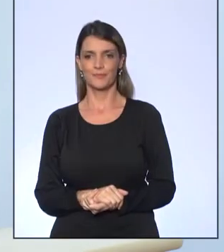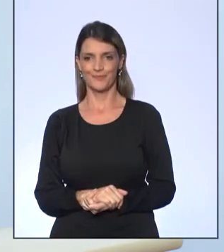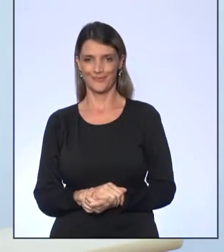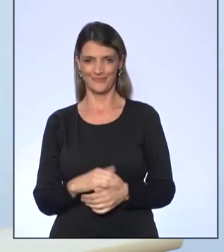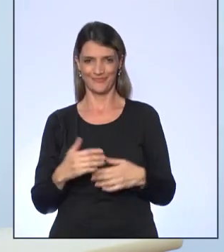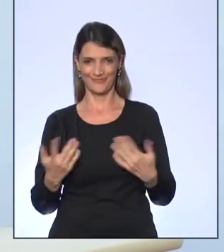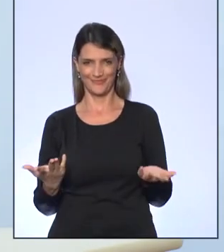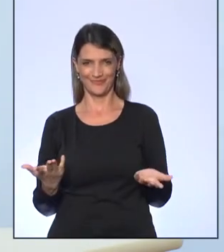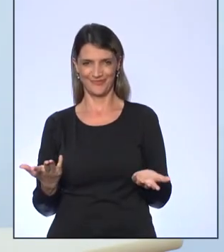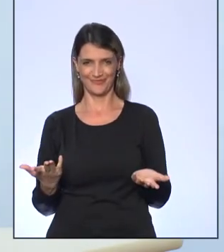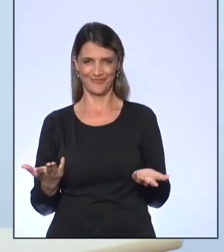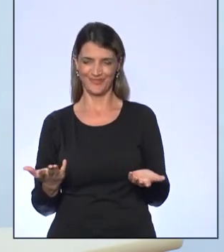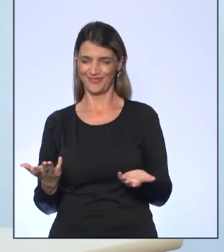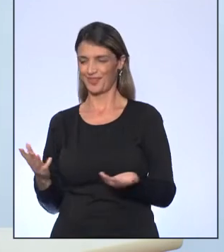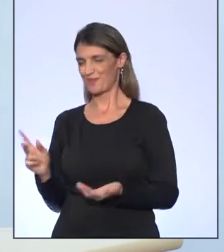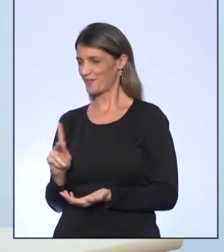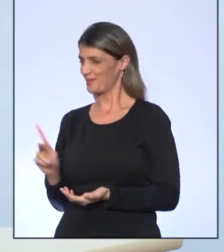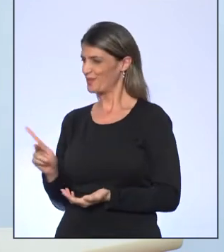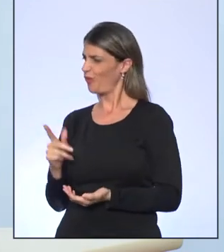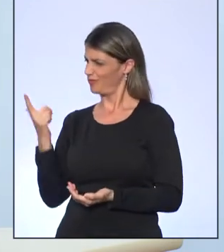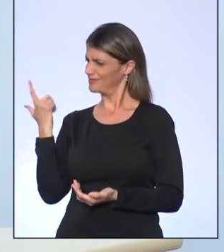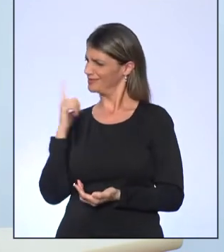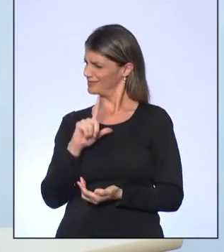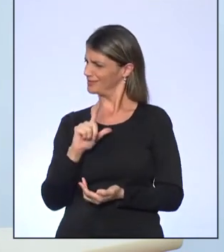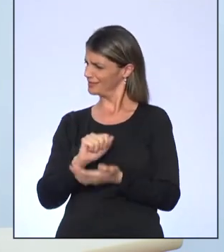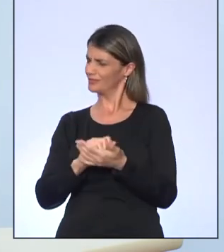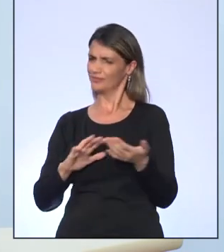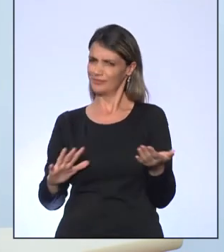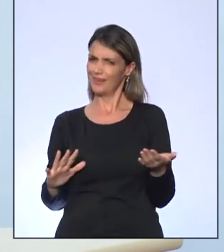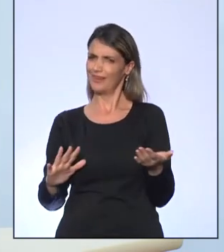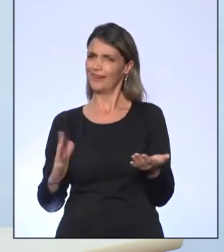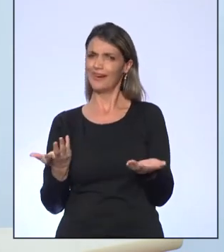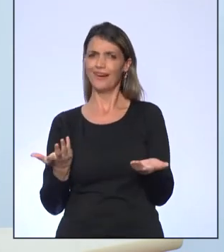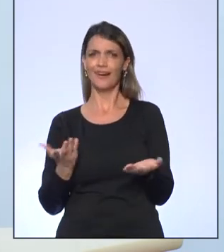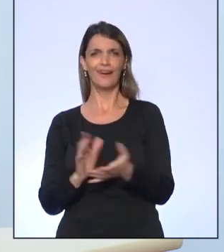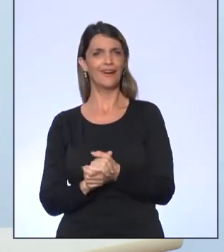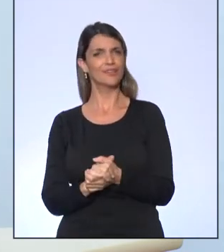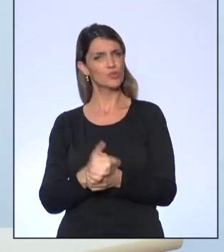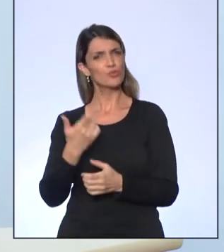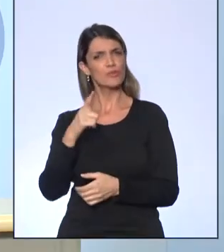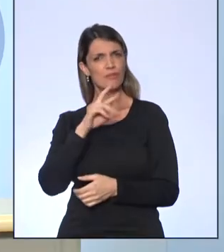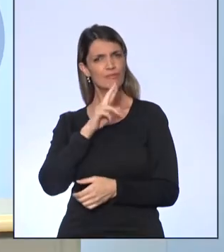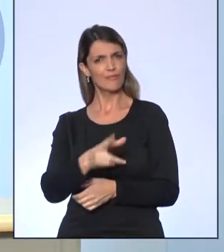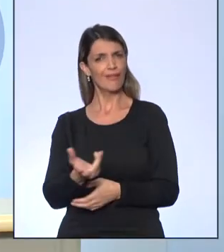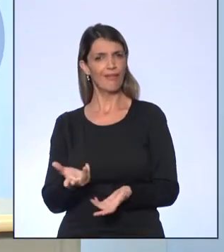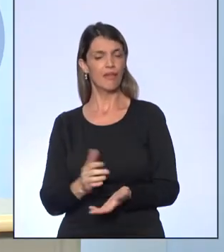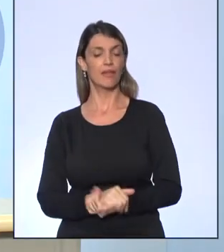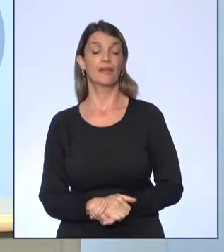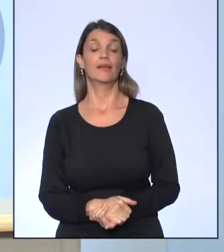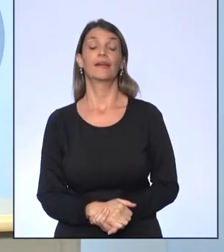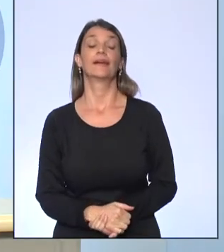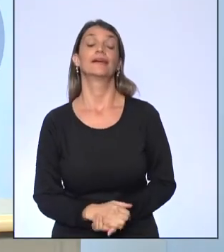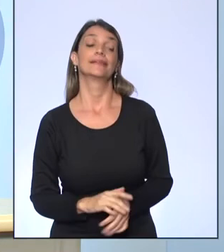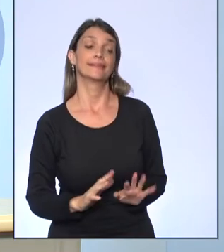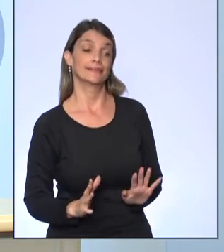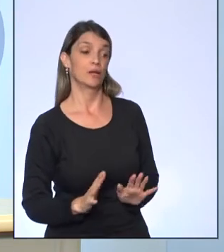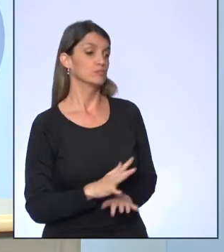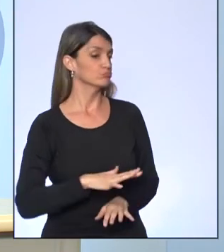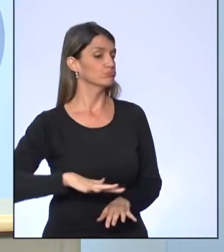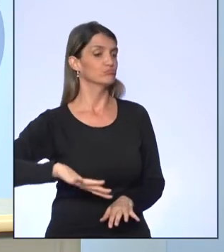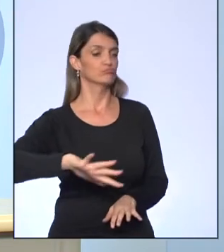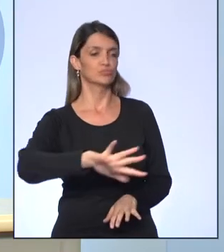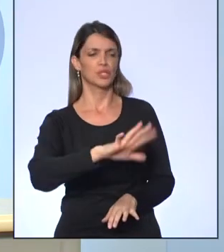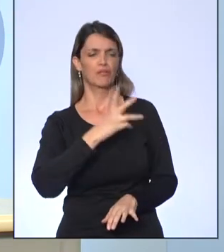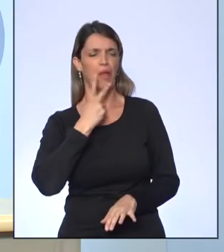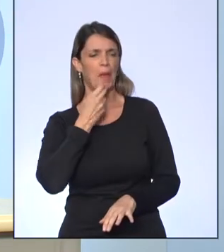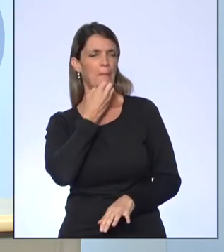Então, professora Simone, eles conseguiram fazer as atividades? Deu para rolar? Olha, todos elogiaram muito